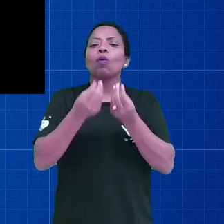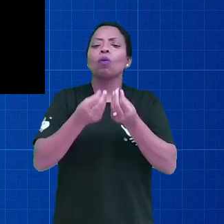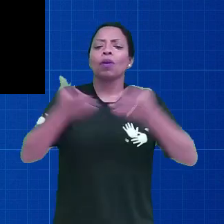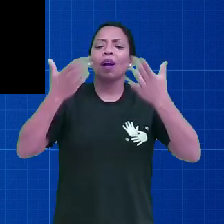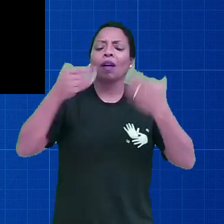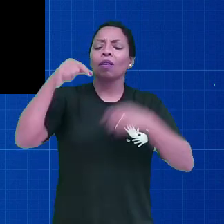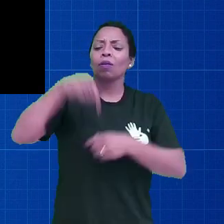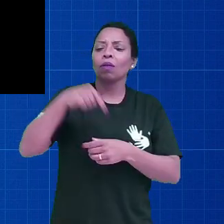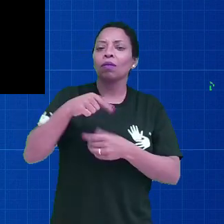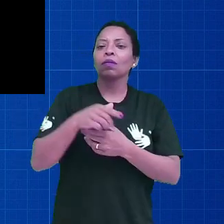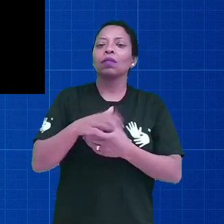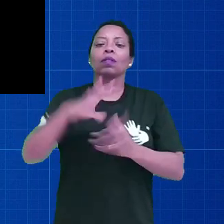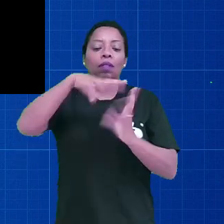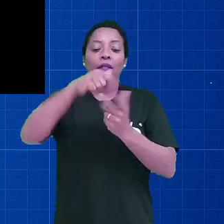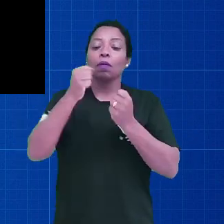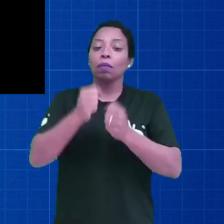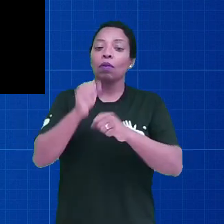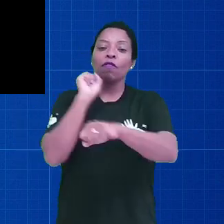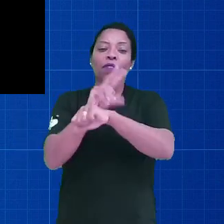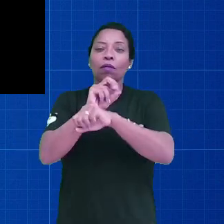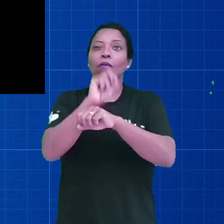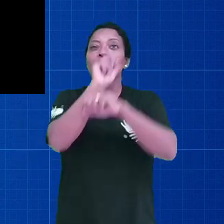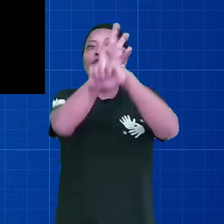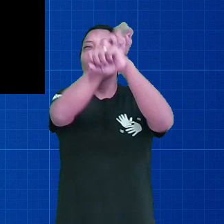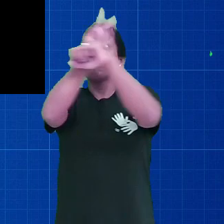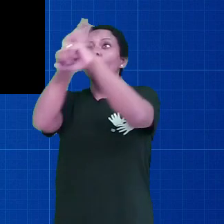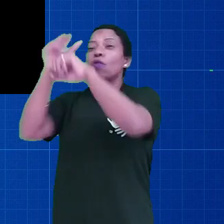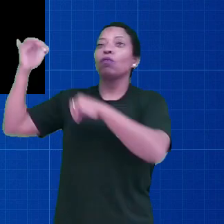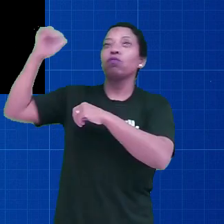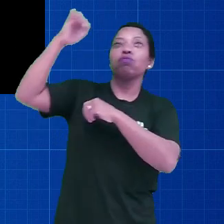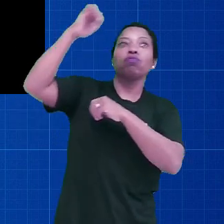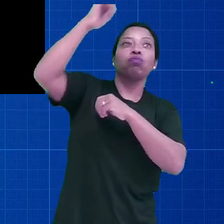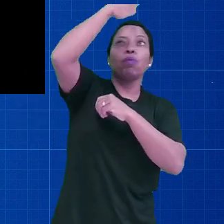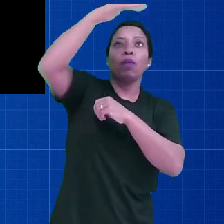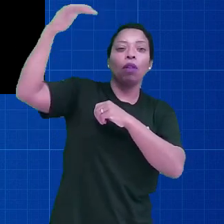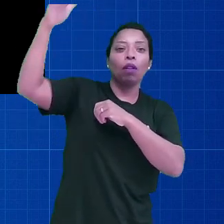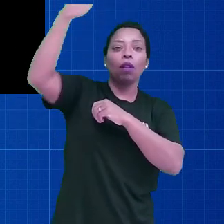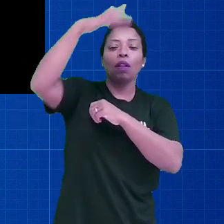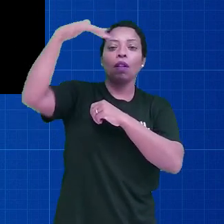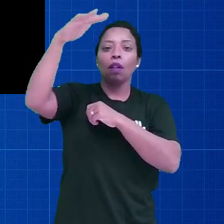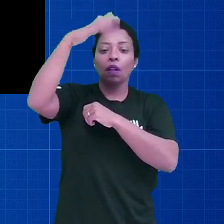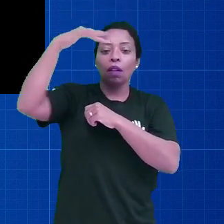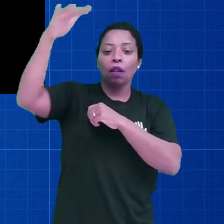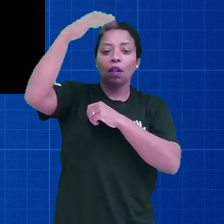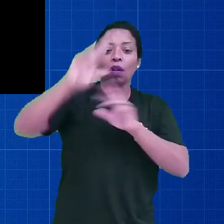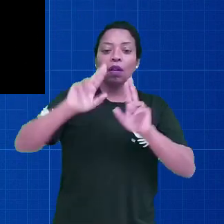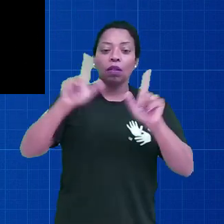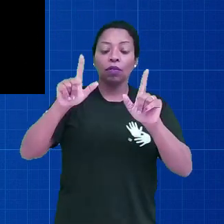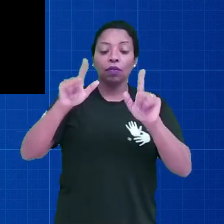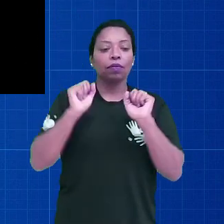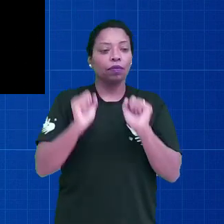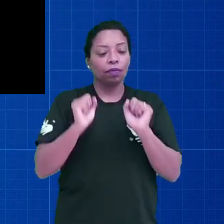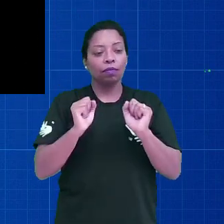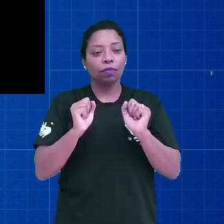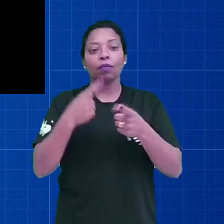alguns aerosóis. Então, ele estava, inclusive, financiando algumas pesquisas, preocupado aí muito